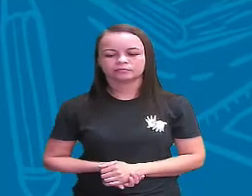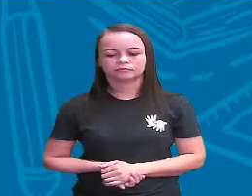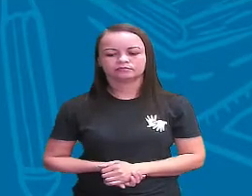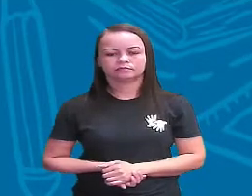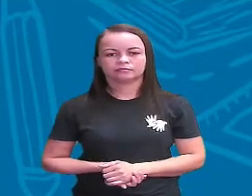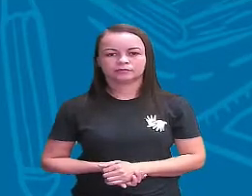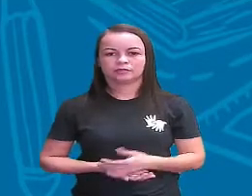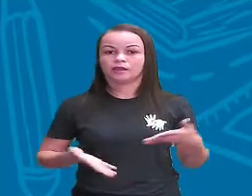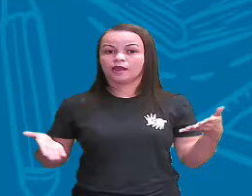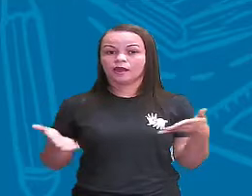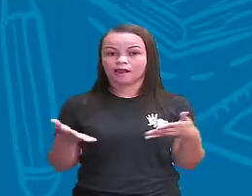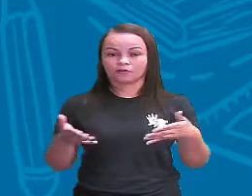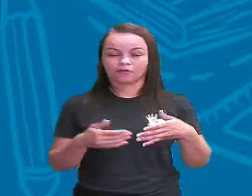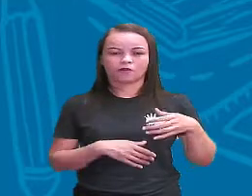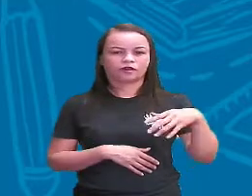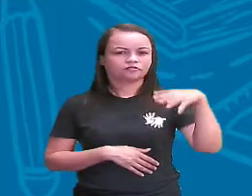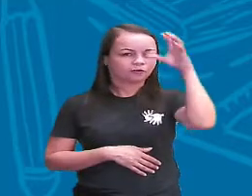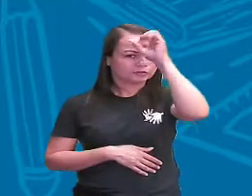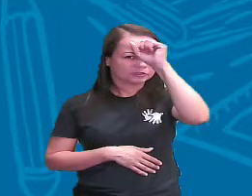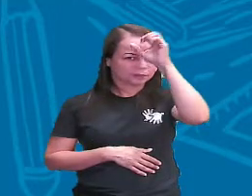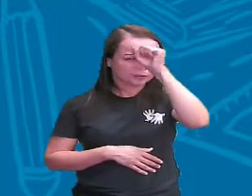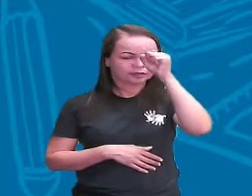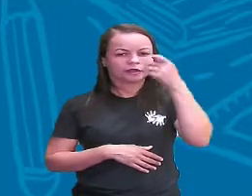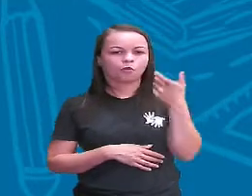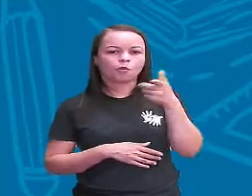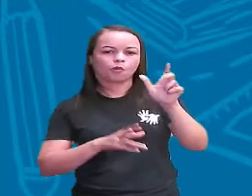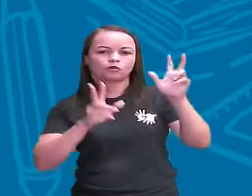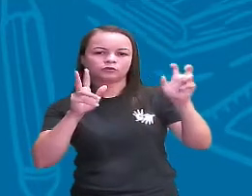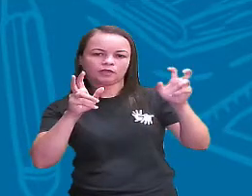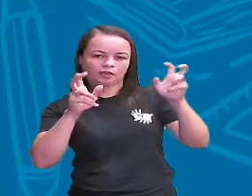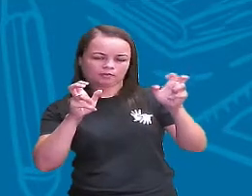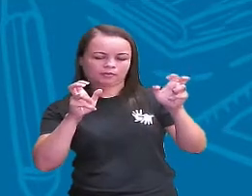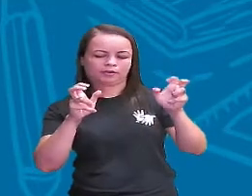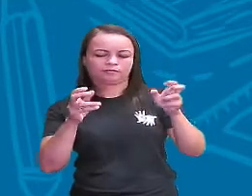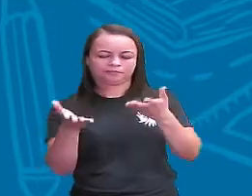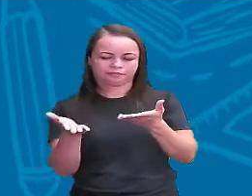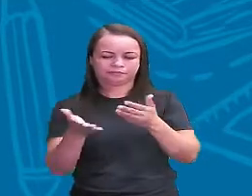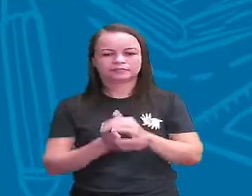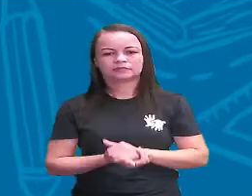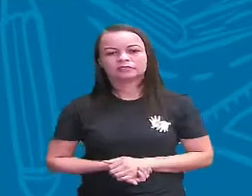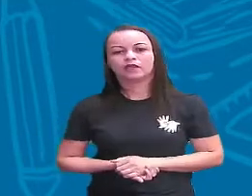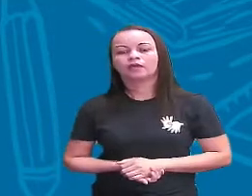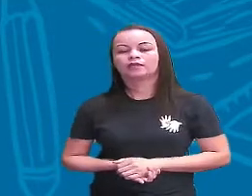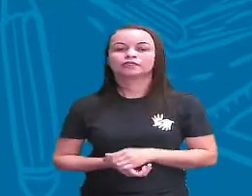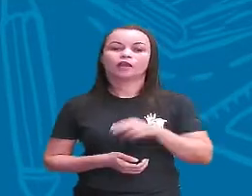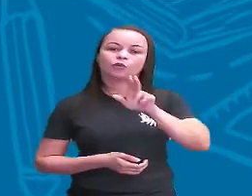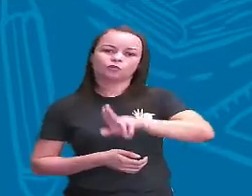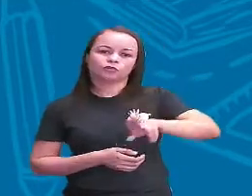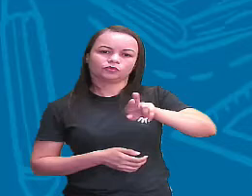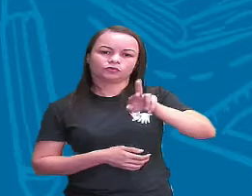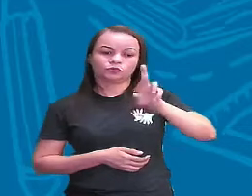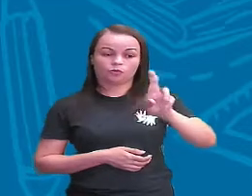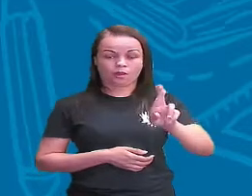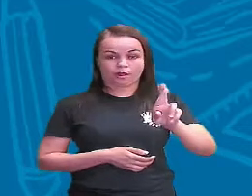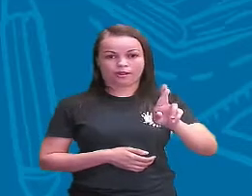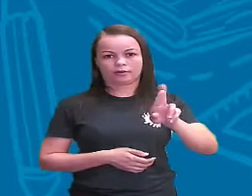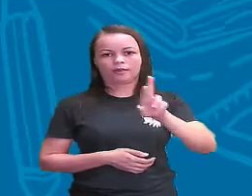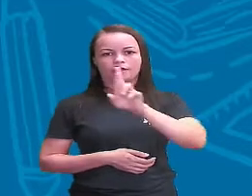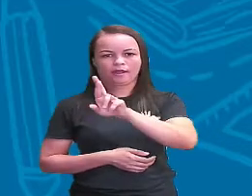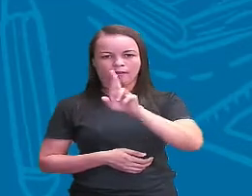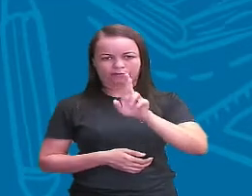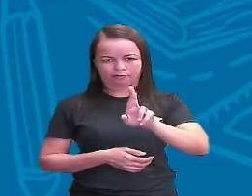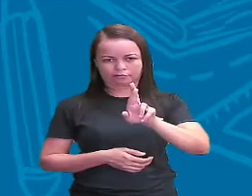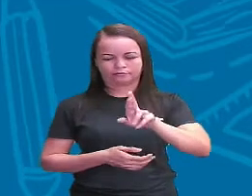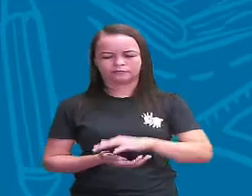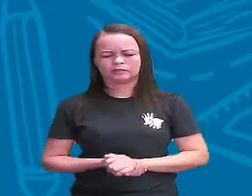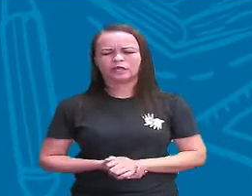Então, agora a gente vai passar para outro tema de ortografia, que é o uso do R e do RR. Quando